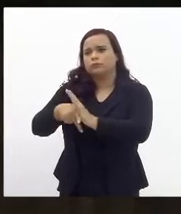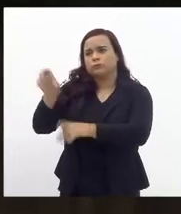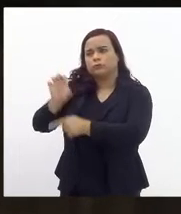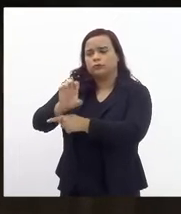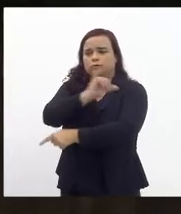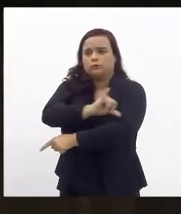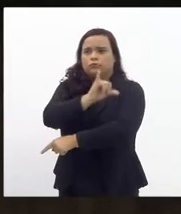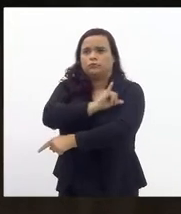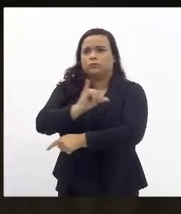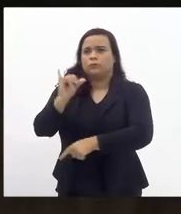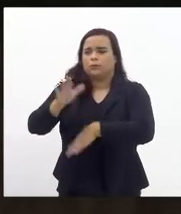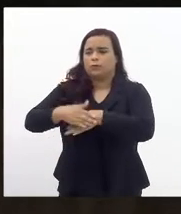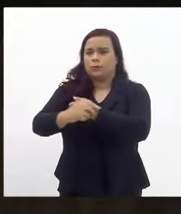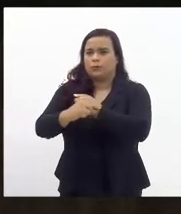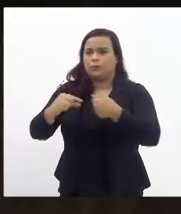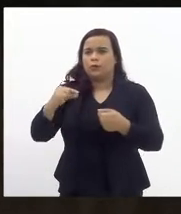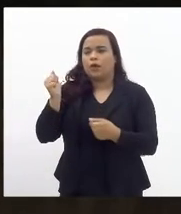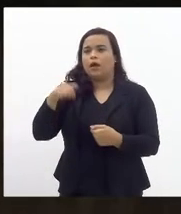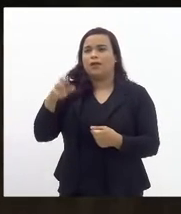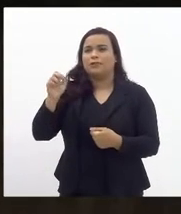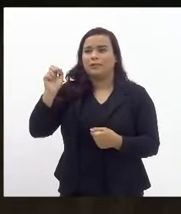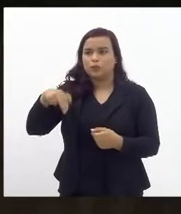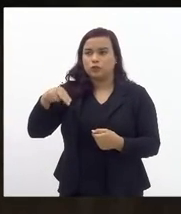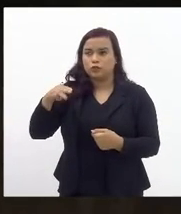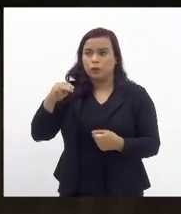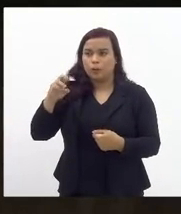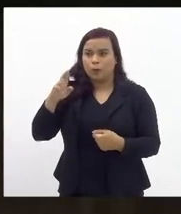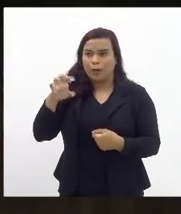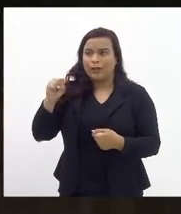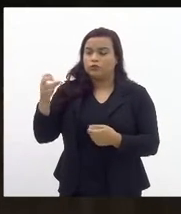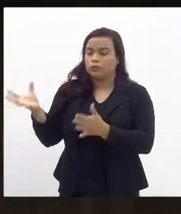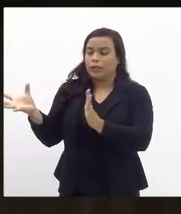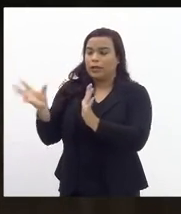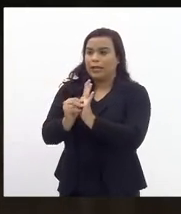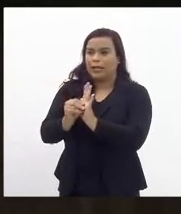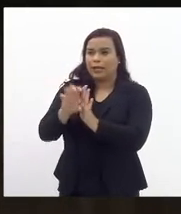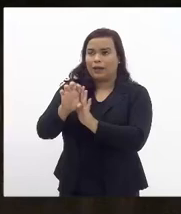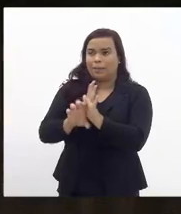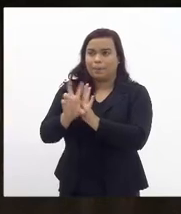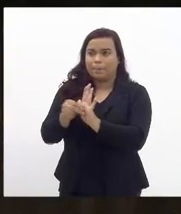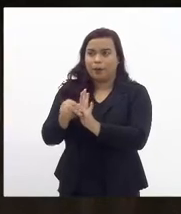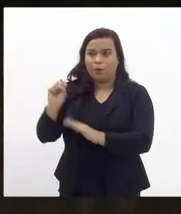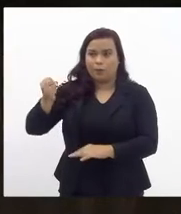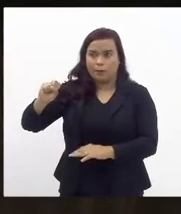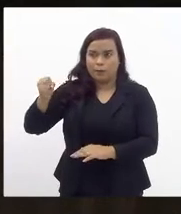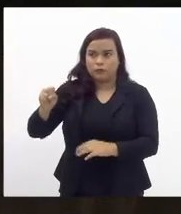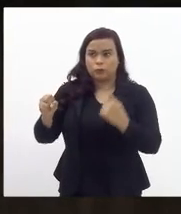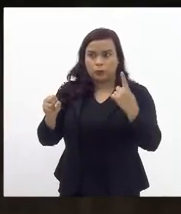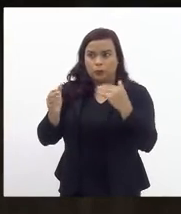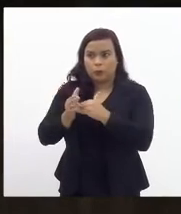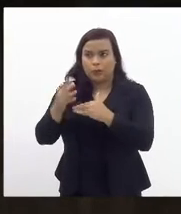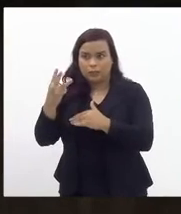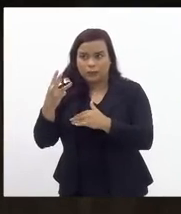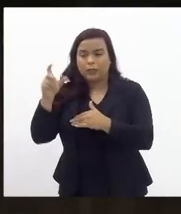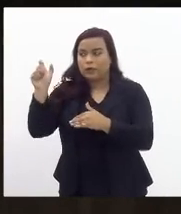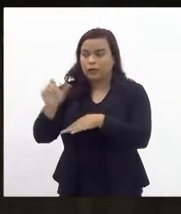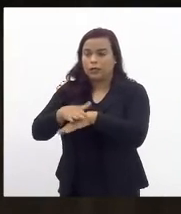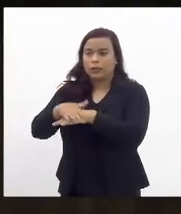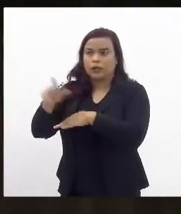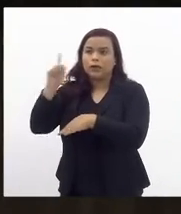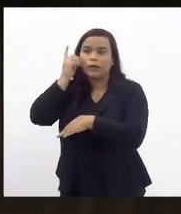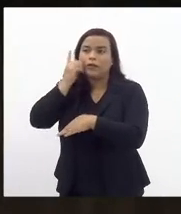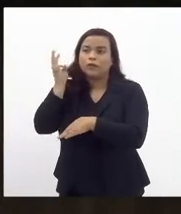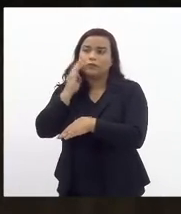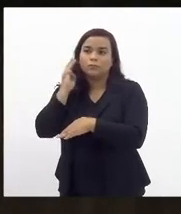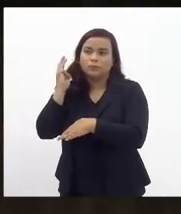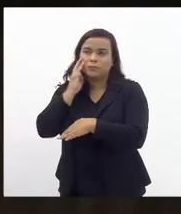Anderson Moraes. O projeto recebeu 8 emendas, de 1 a 3 do deputado Valdeque Carneiro, 4